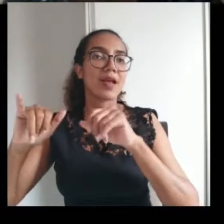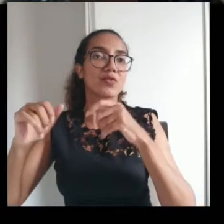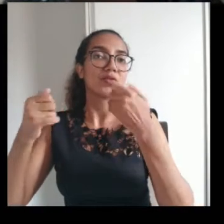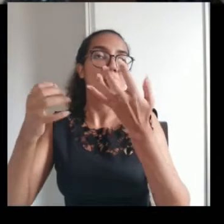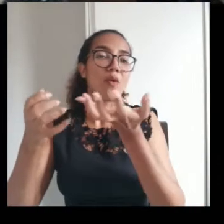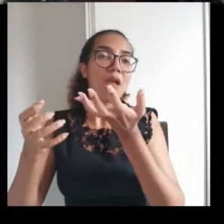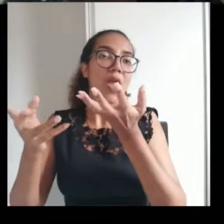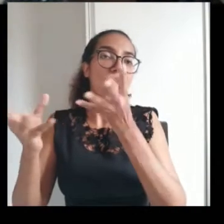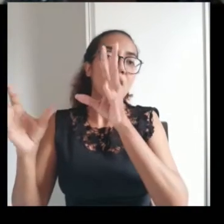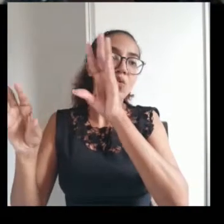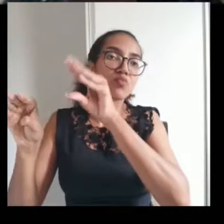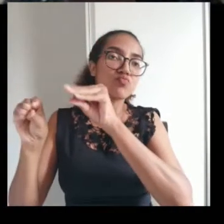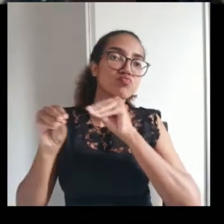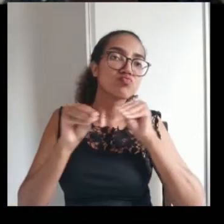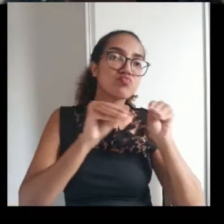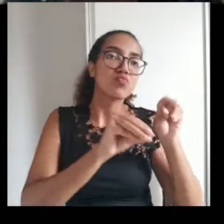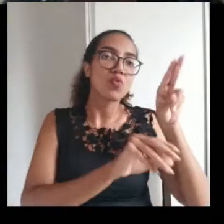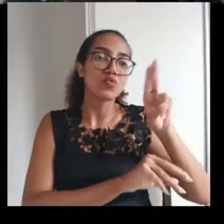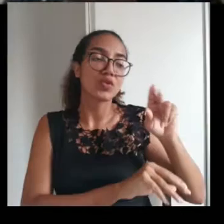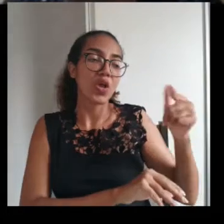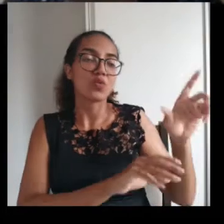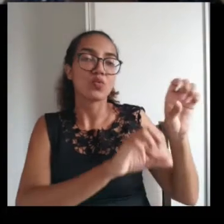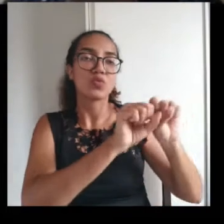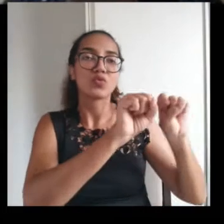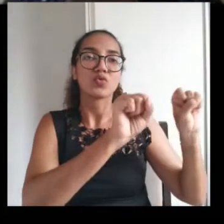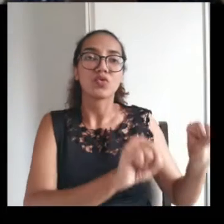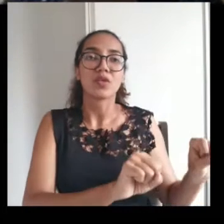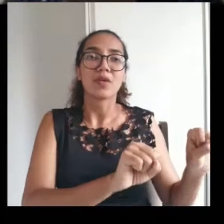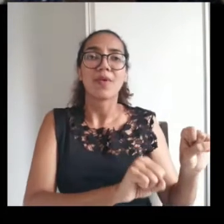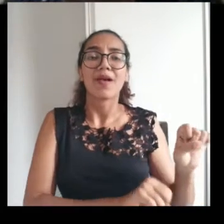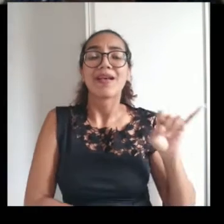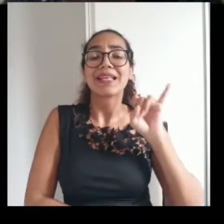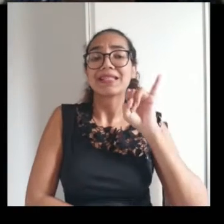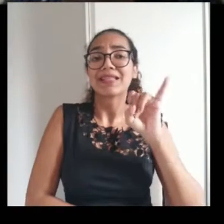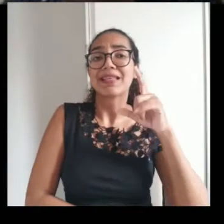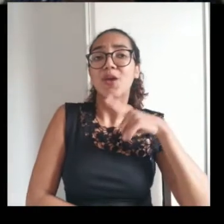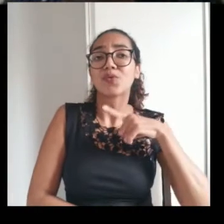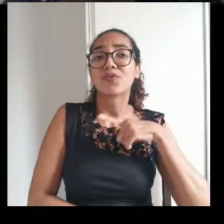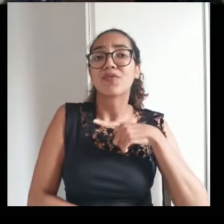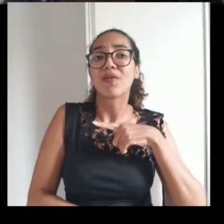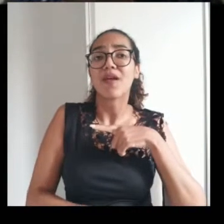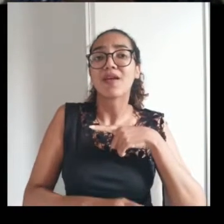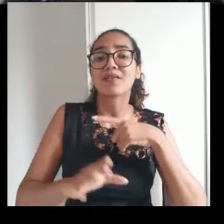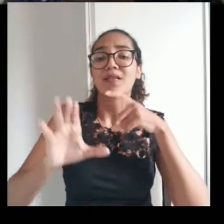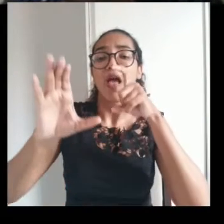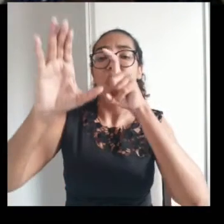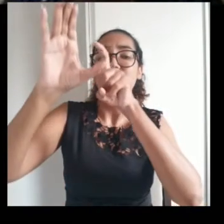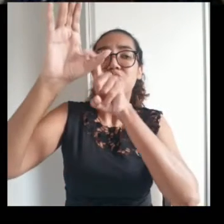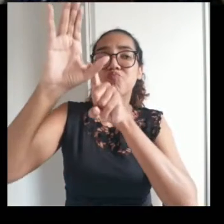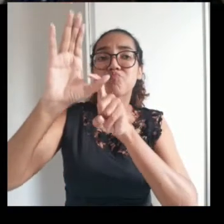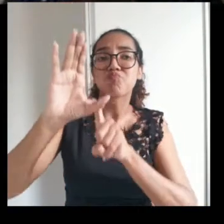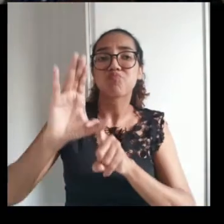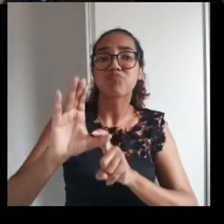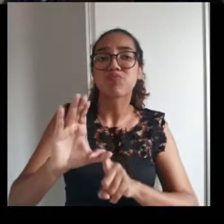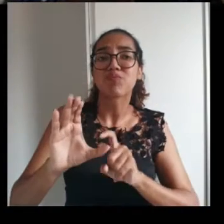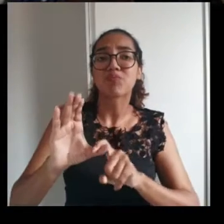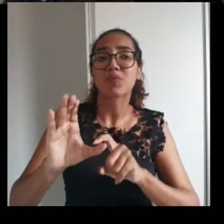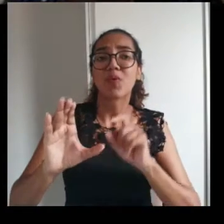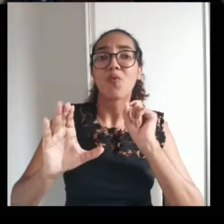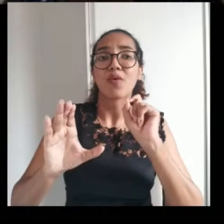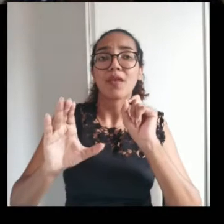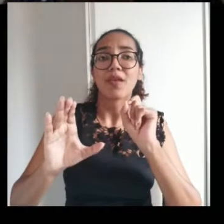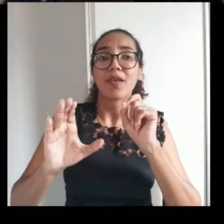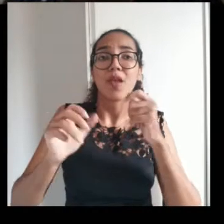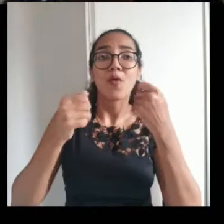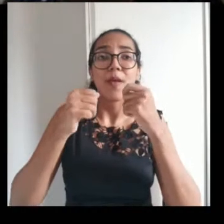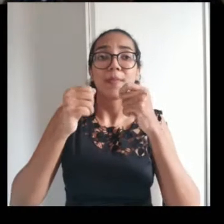na camada, pelo menos é uma restrição, ele não ter isso aí, eu ia ter que trazer junto com essa minha camada de dados toda essa parte de